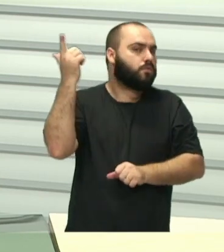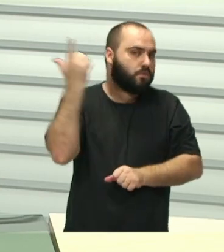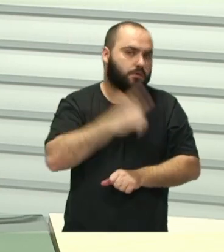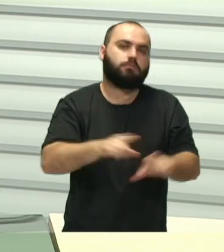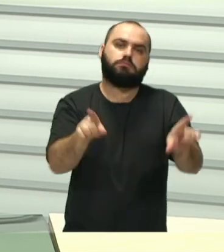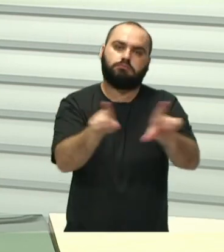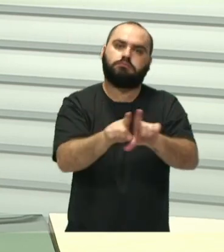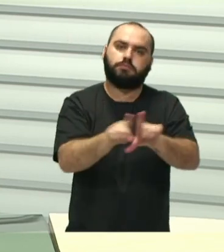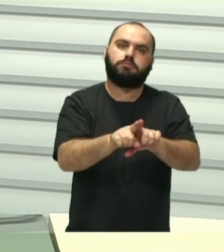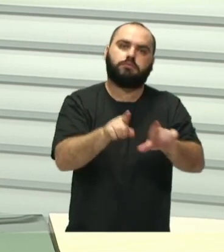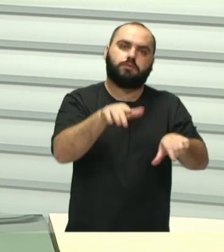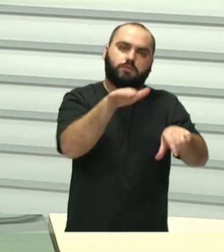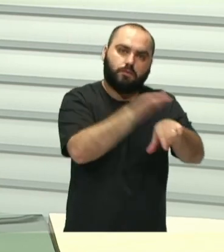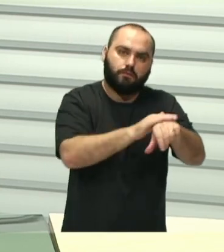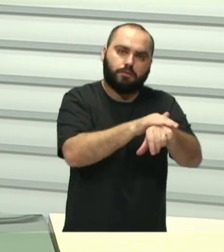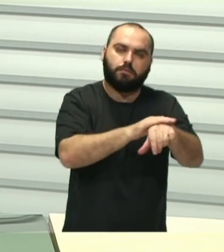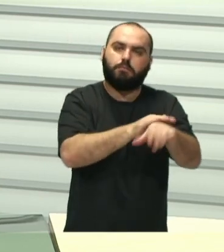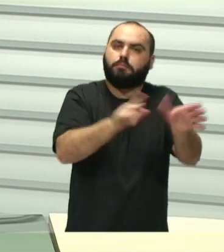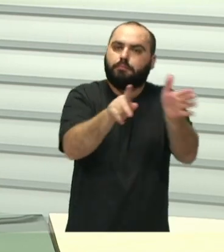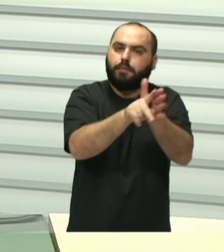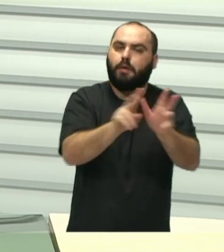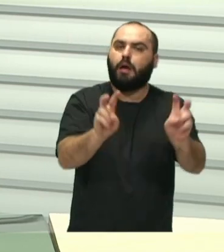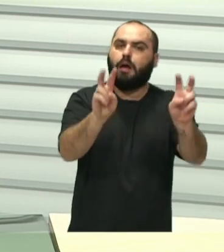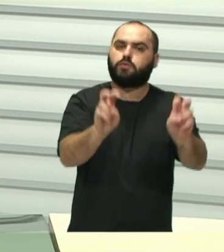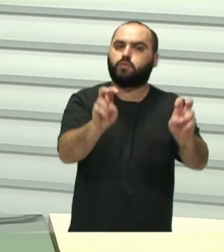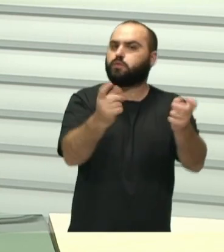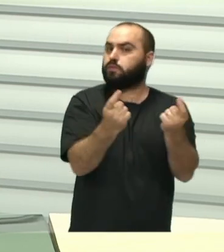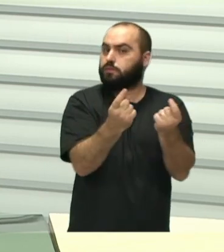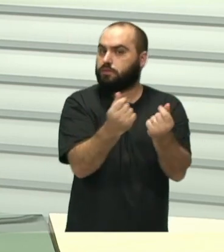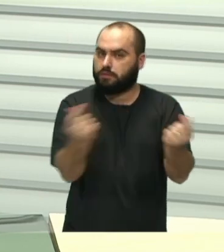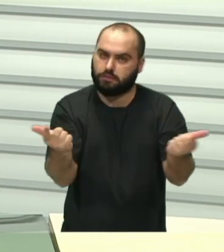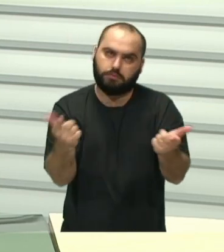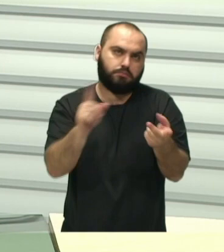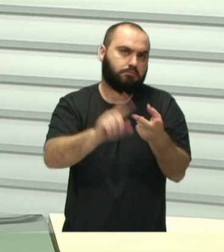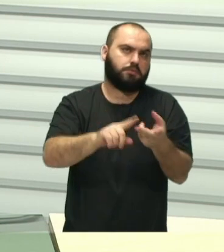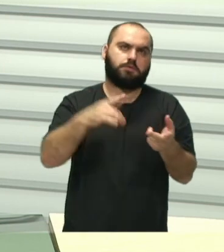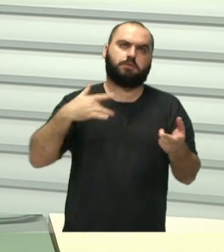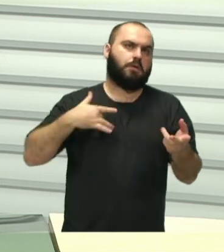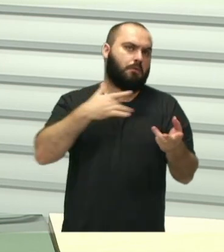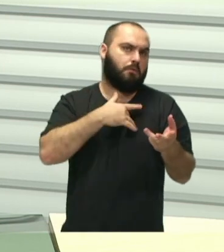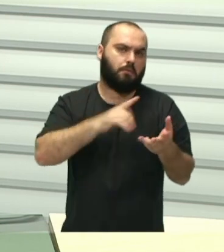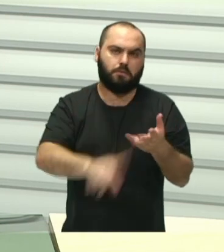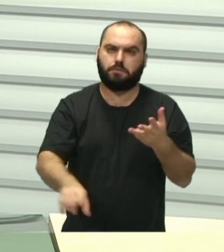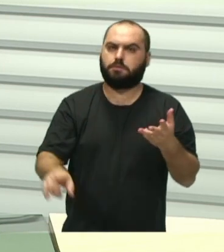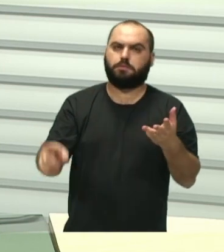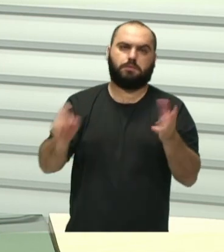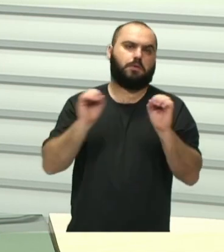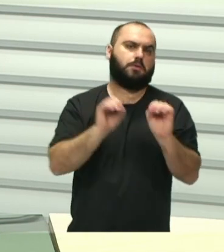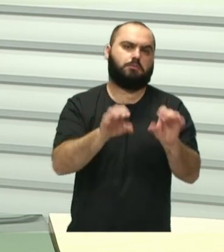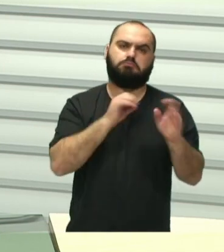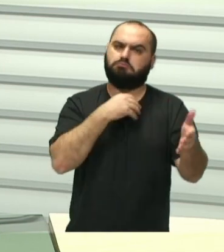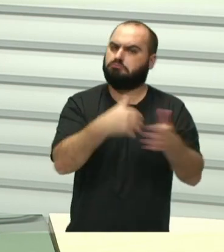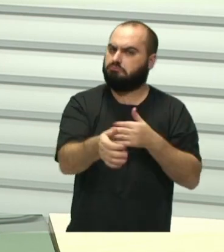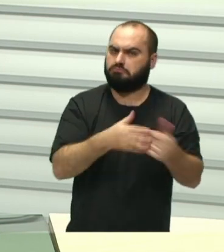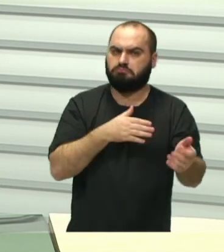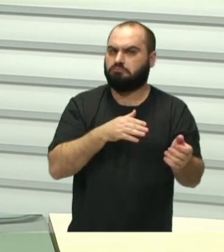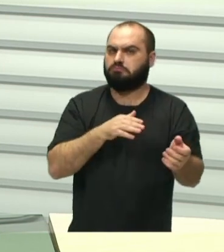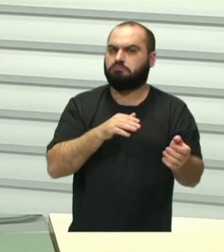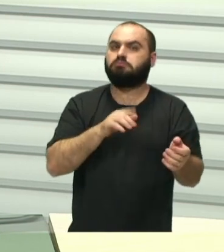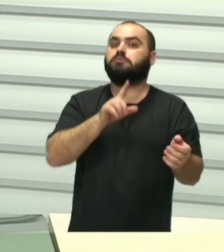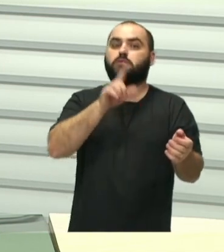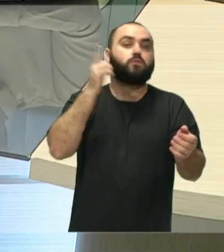a orientado o ponto de vista financeiro a sempre estrutura ou na área da saúde educação ou seja né da demanda que surge por Vereador